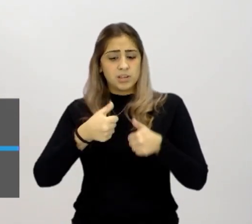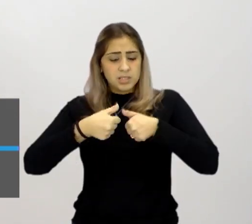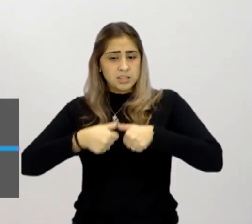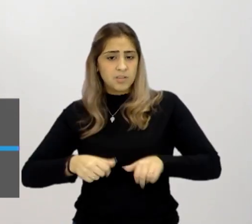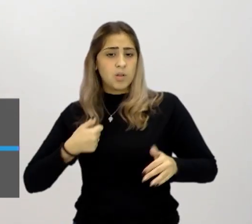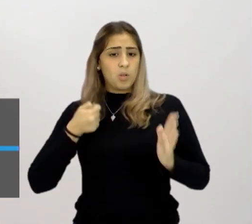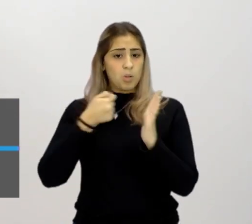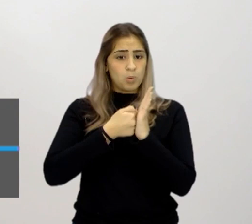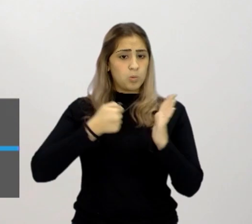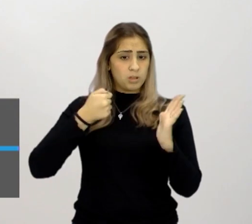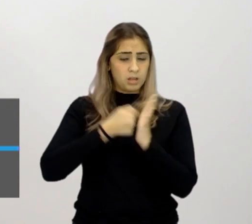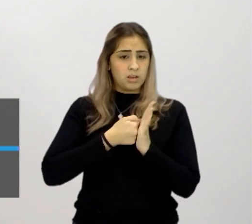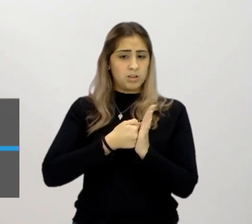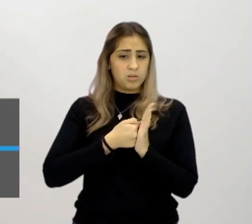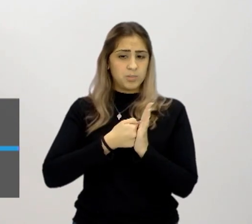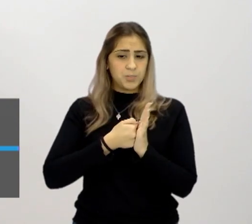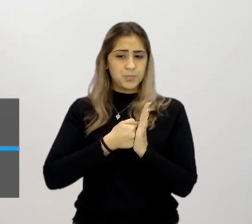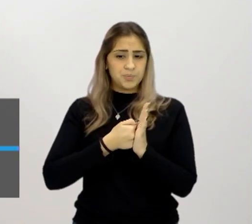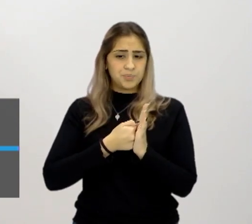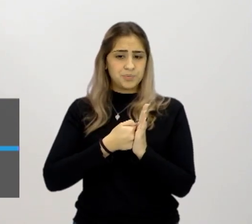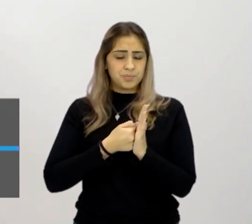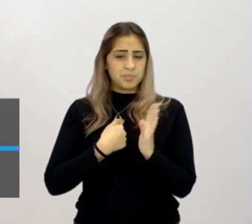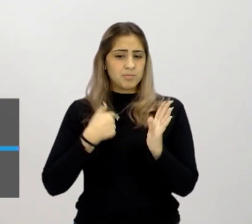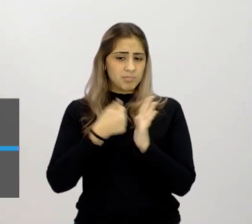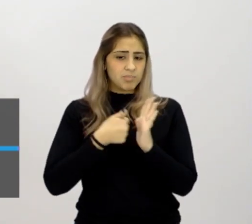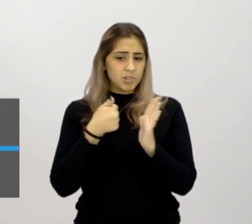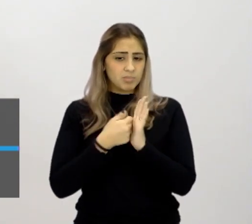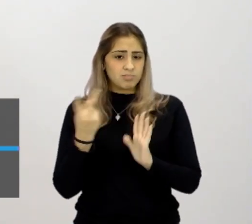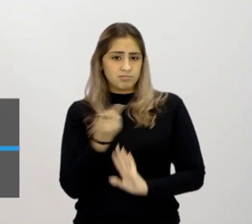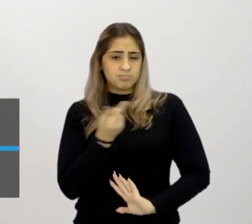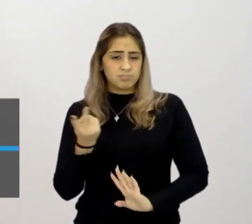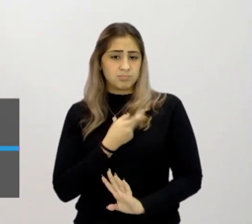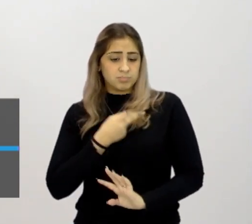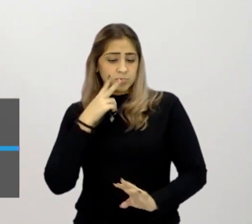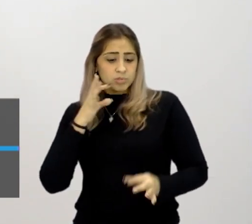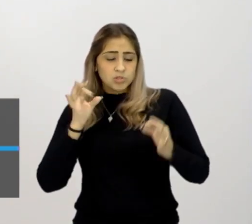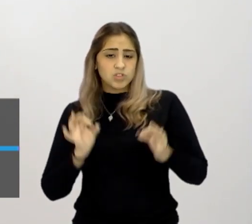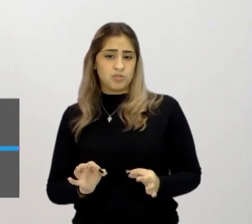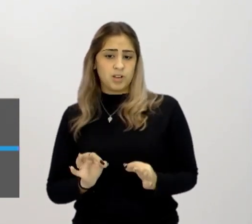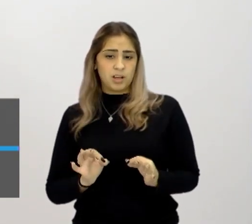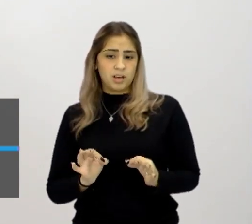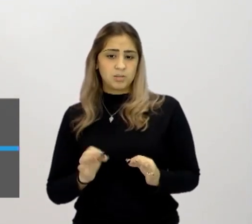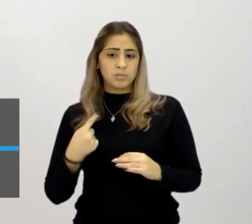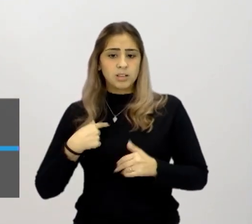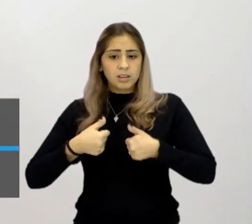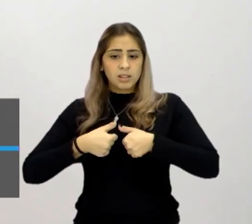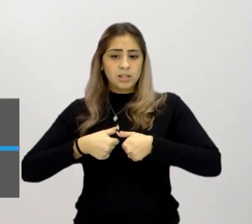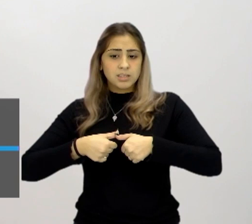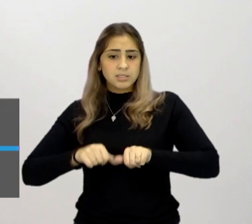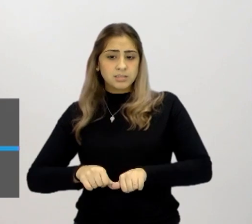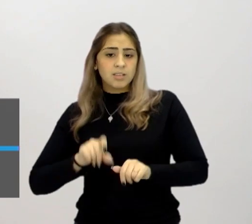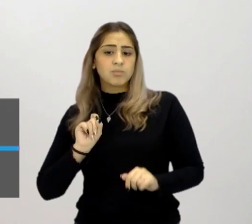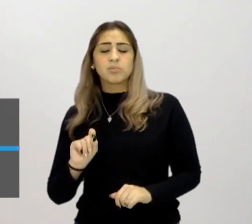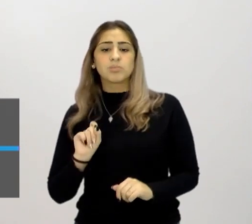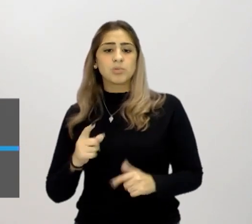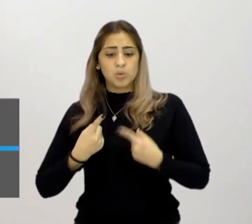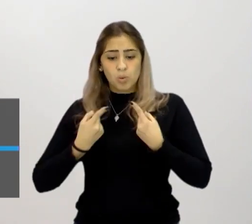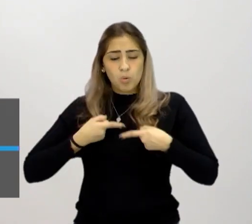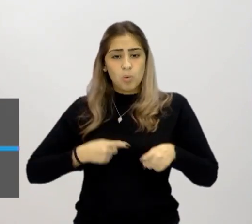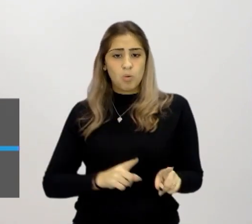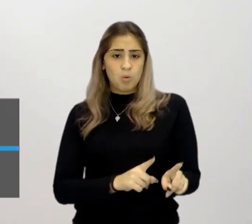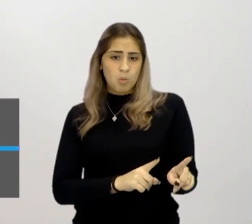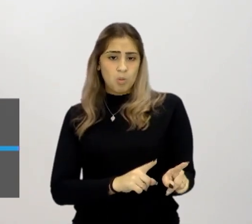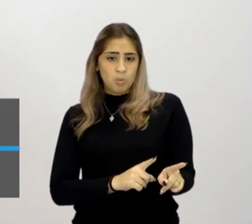estavam lutando, mas elas não lutavam assim as vias de fato, né? Elas estavam